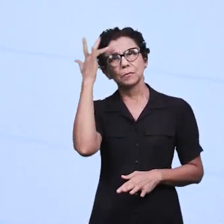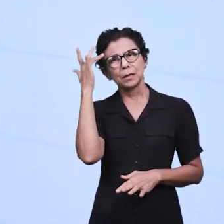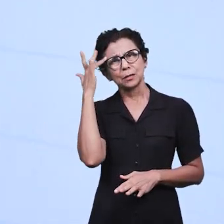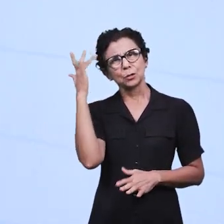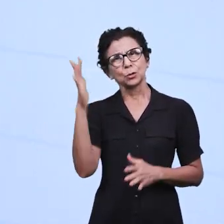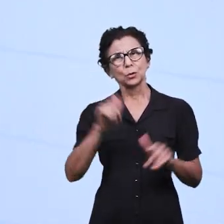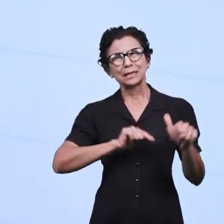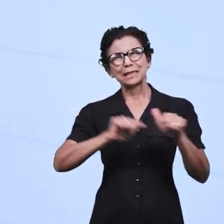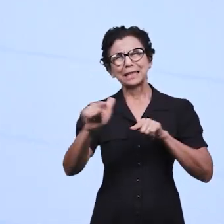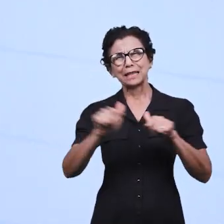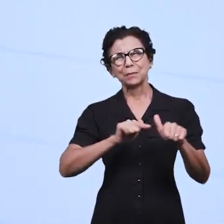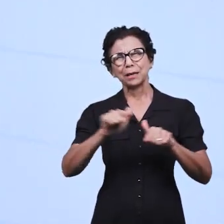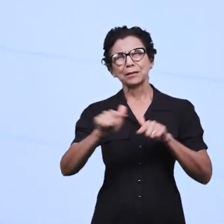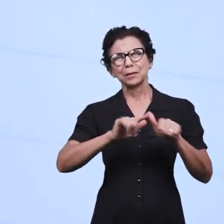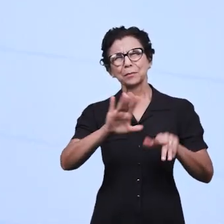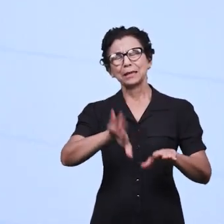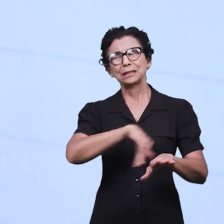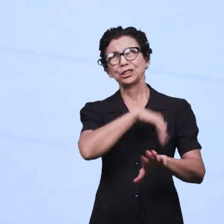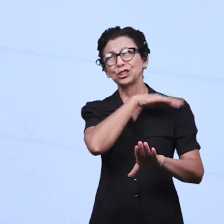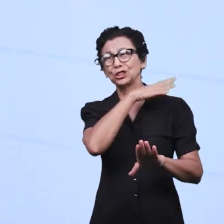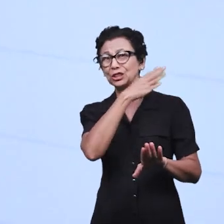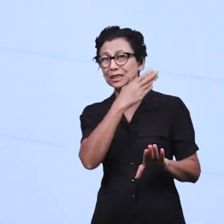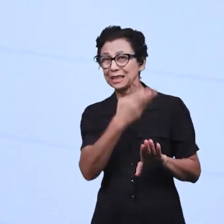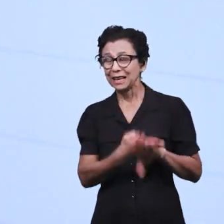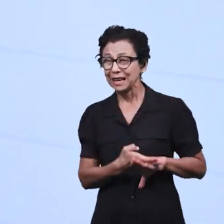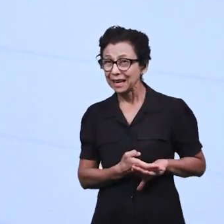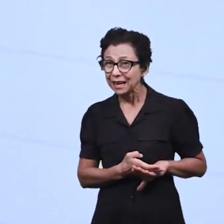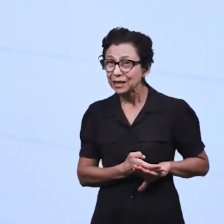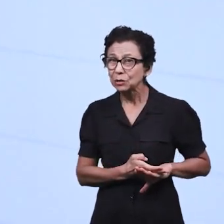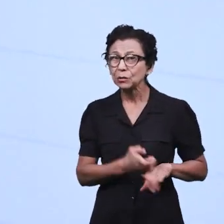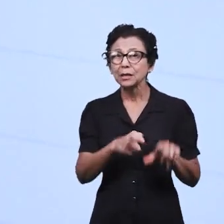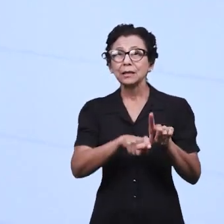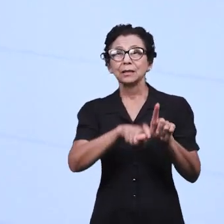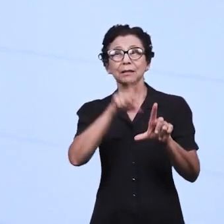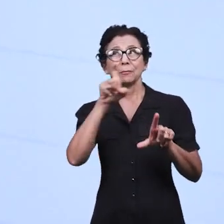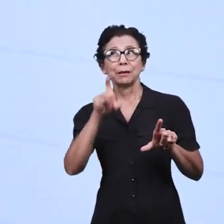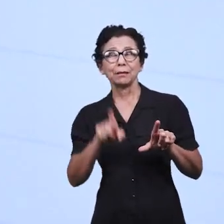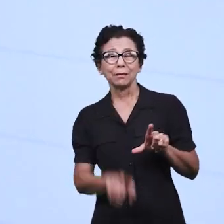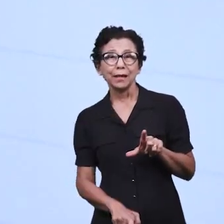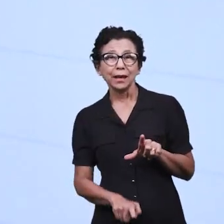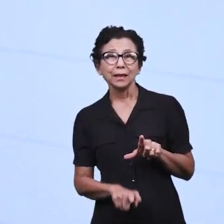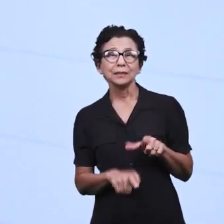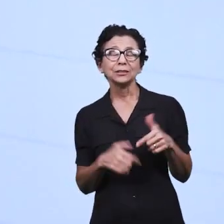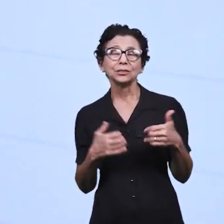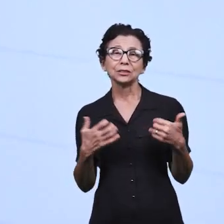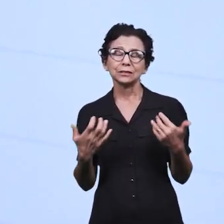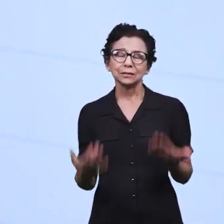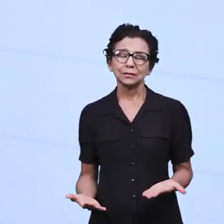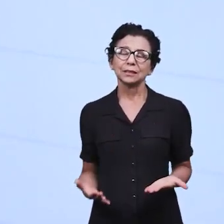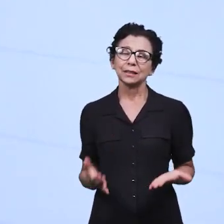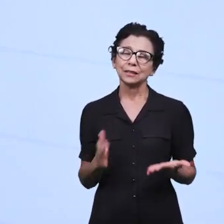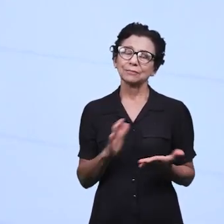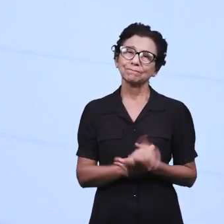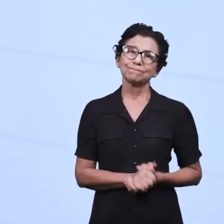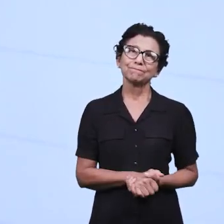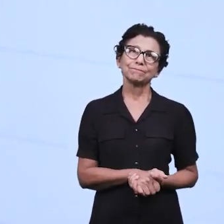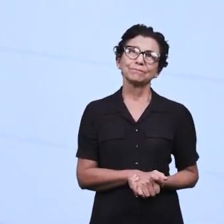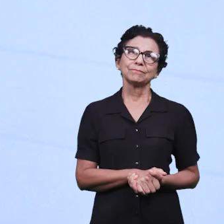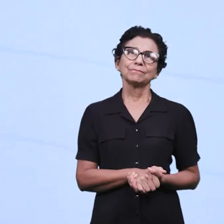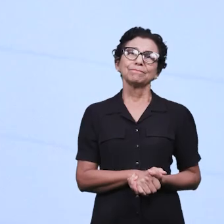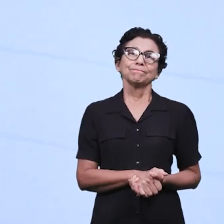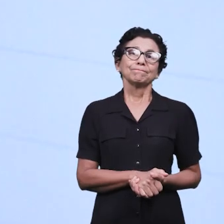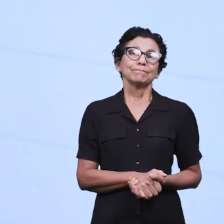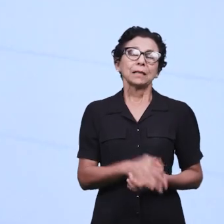e trabalham muito a vida inteira, acabam trabalhando até mais, porque, né, depende, se não trabalhar, não ganha, e não contribui